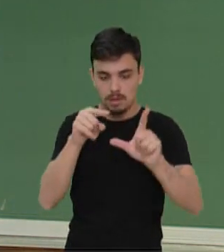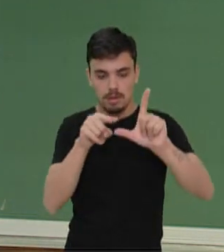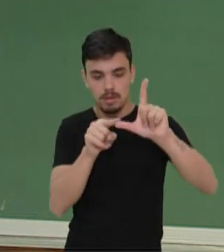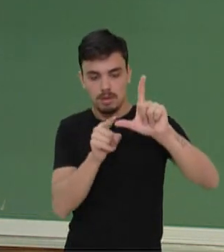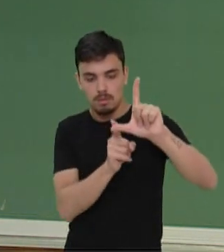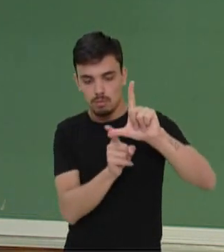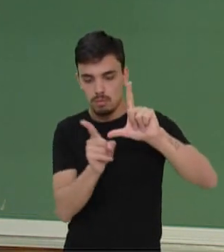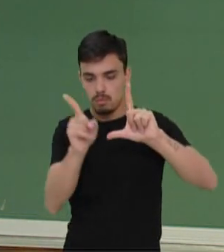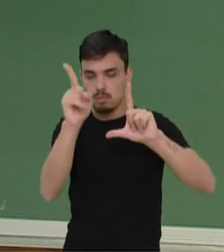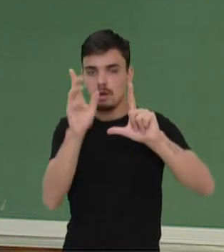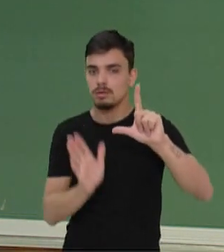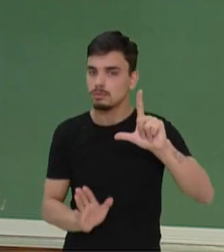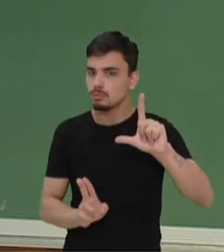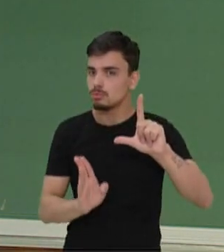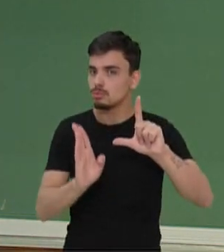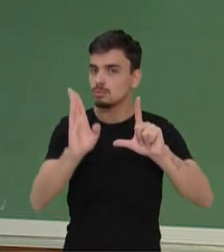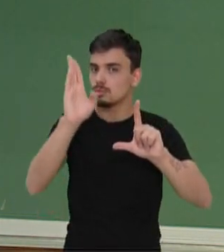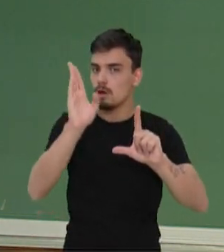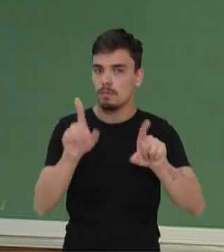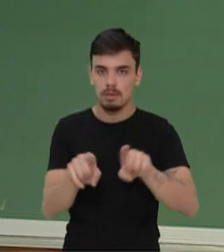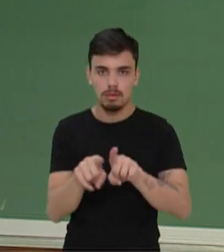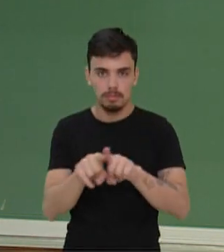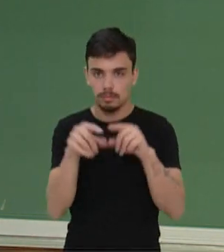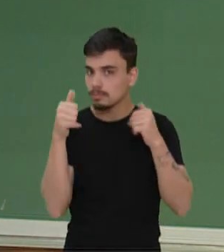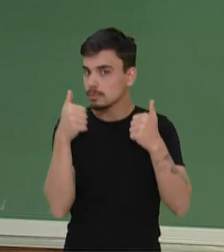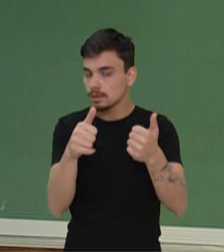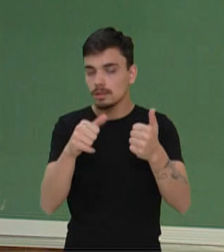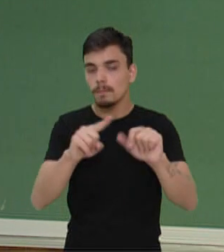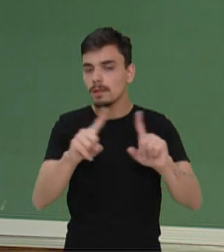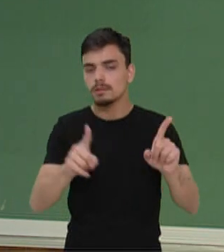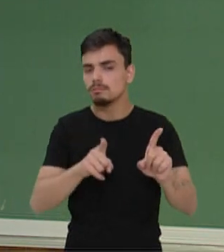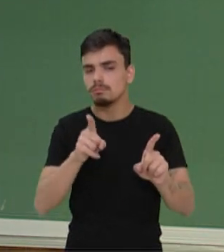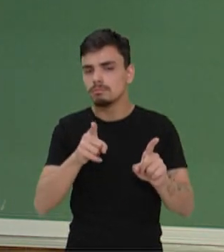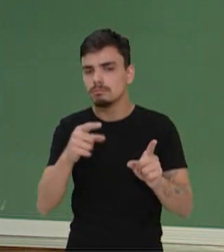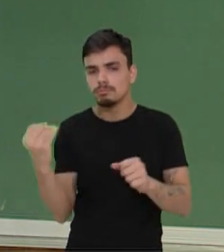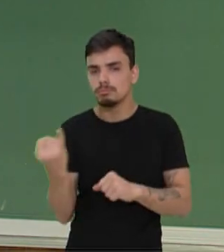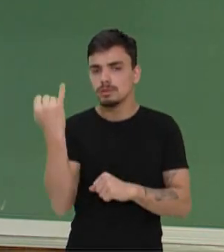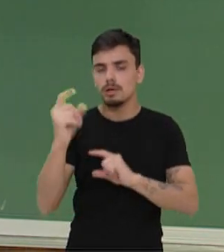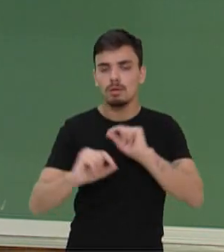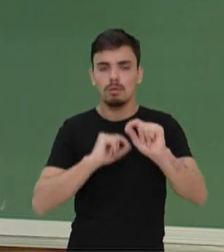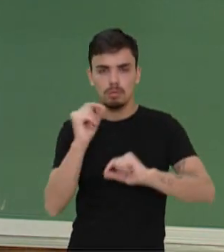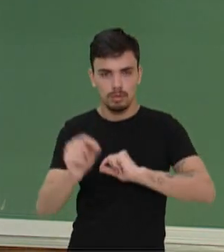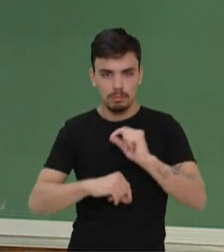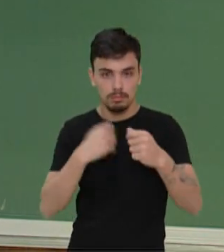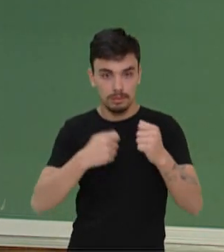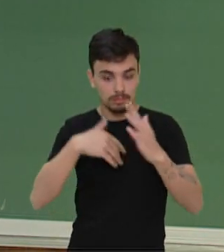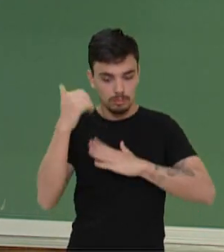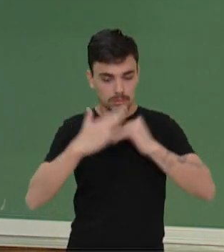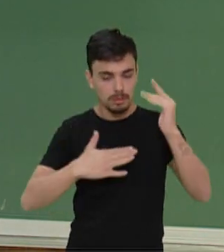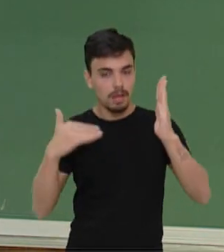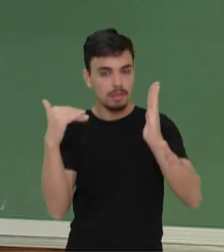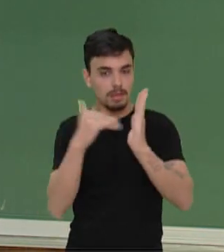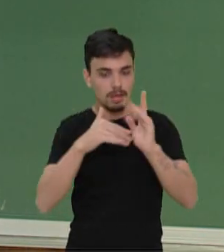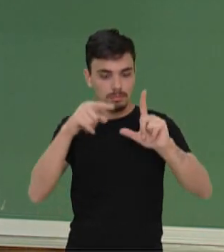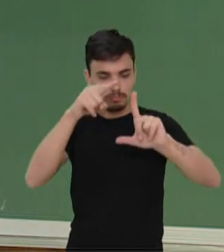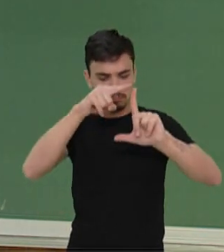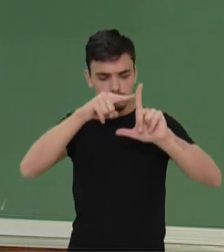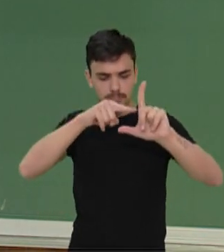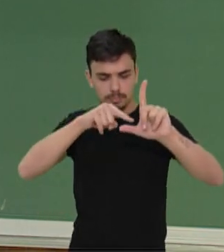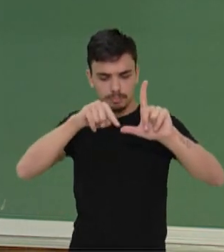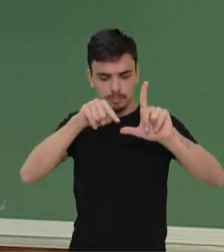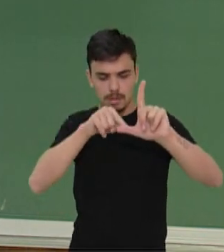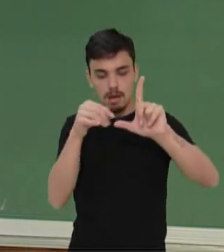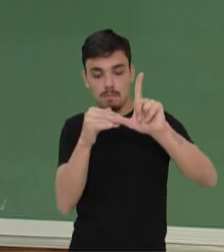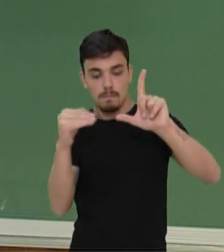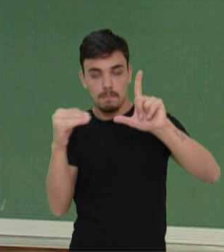beleza? Certo? O ideal para a gente é produzir até que o custo seja mínimo, né? Quando o custo é mínimo,